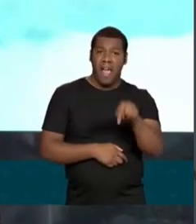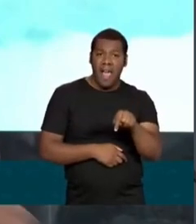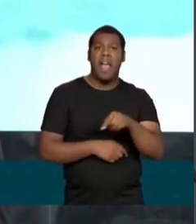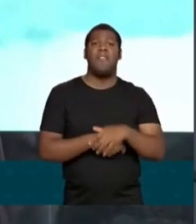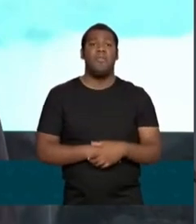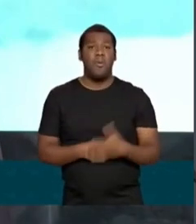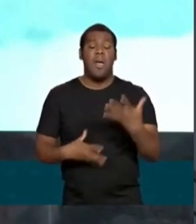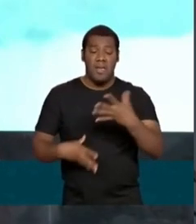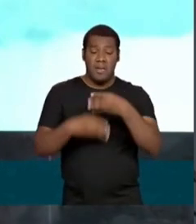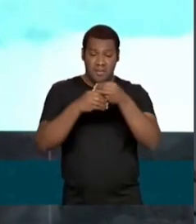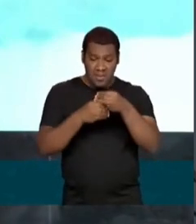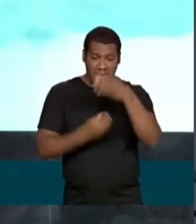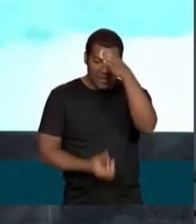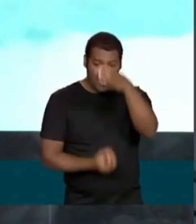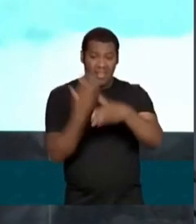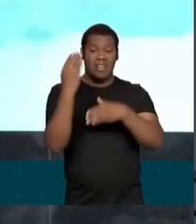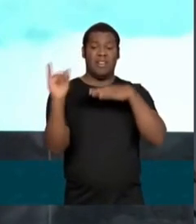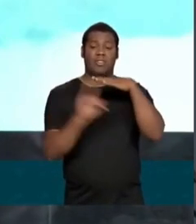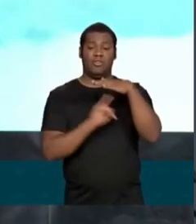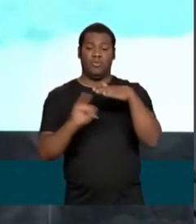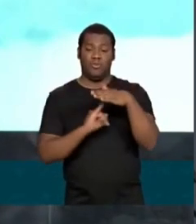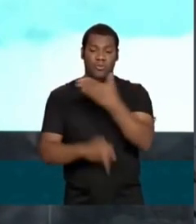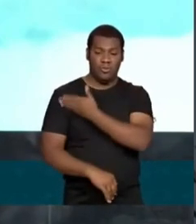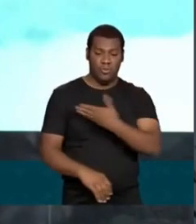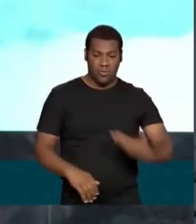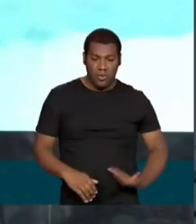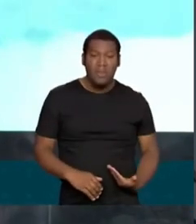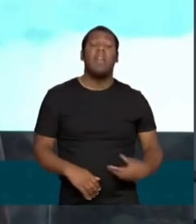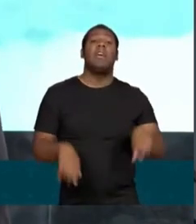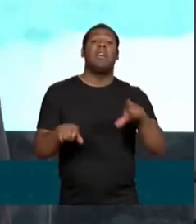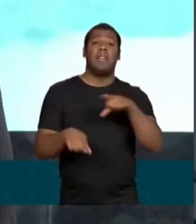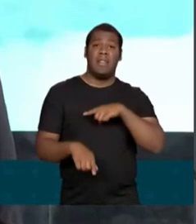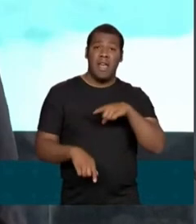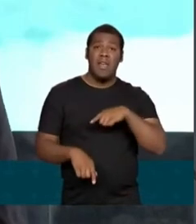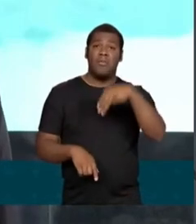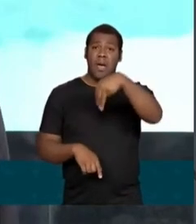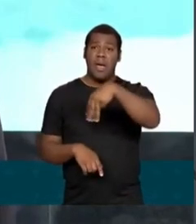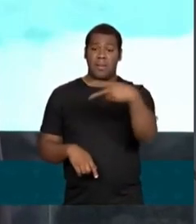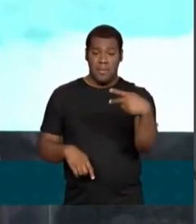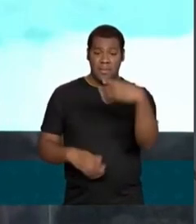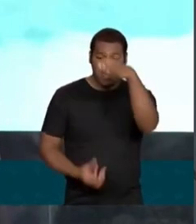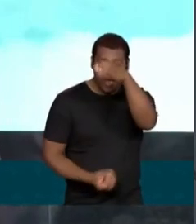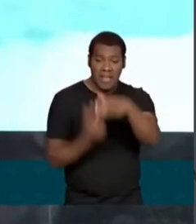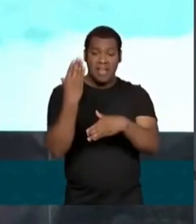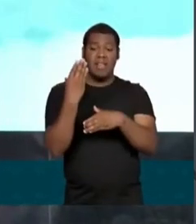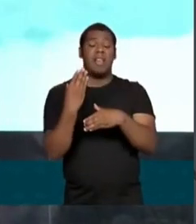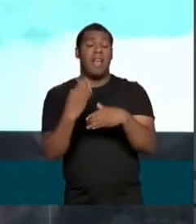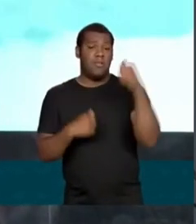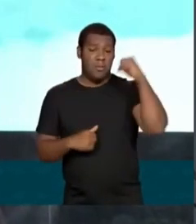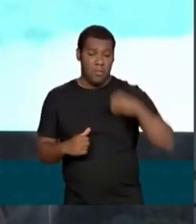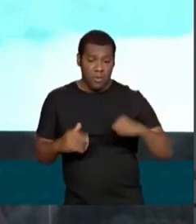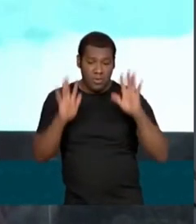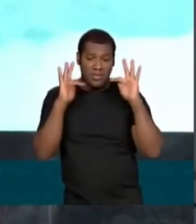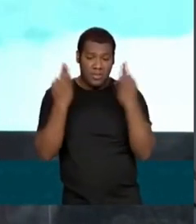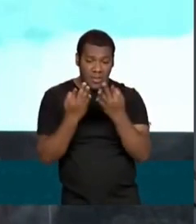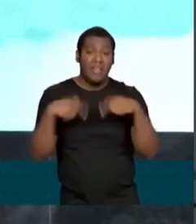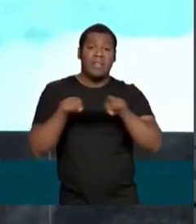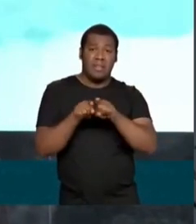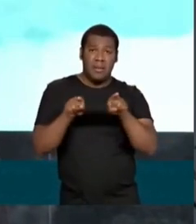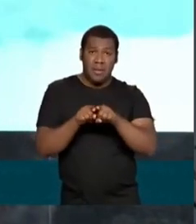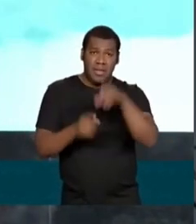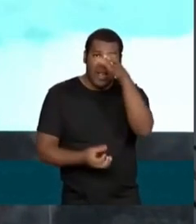criação de órgãos a mp que cria o auxílio gás pode ser uma emenda à medida provisória do Bolsa Família então nós já